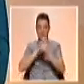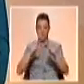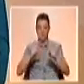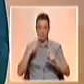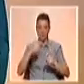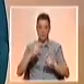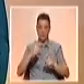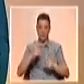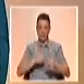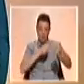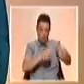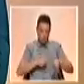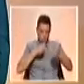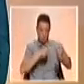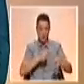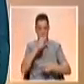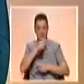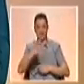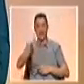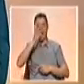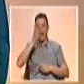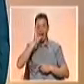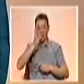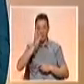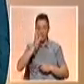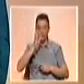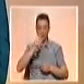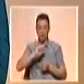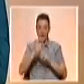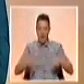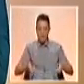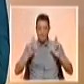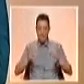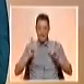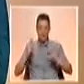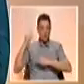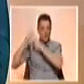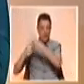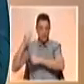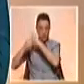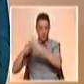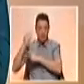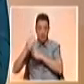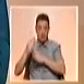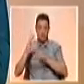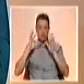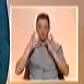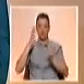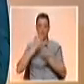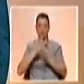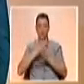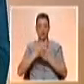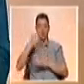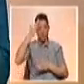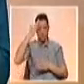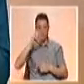utilizar culturas que gastam menos água, voltar a metodologias mais tradicionais. E não é só, estes